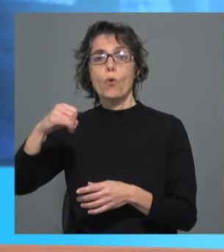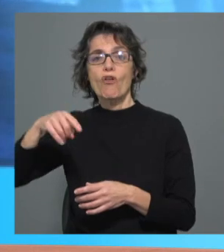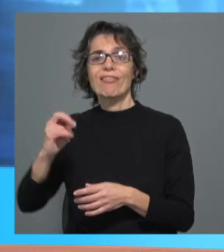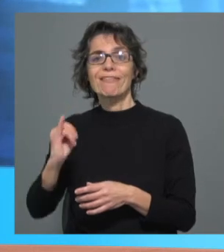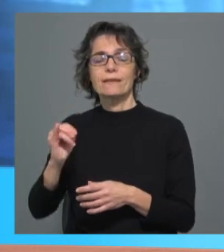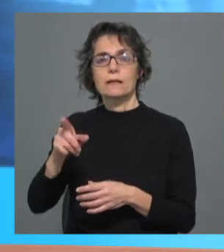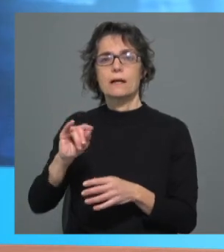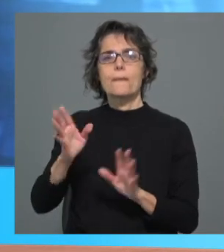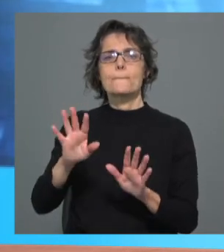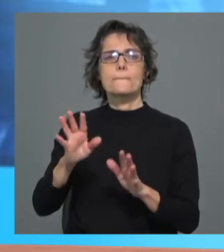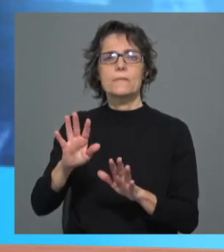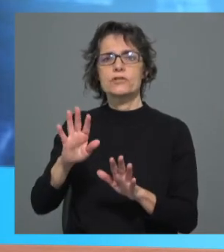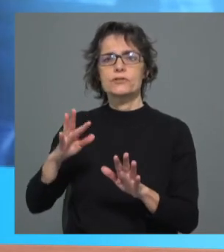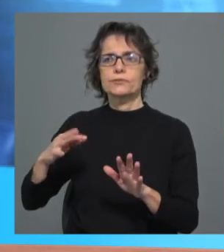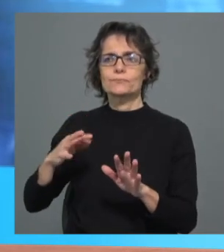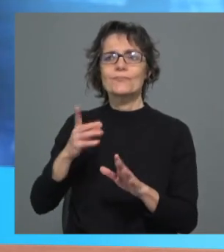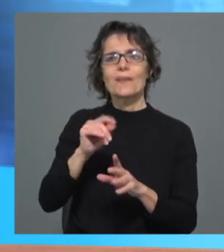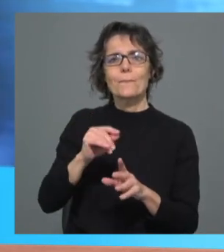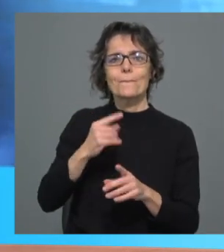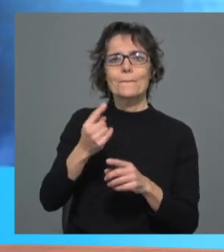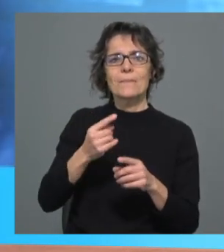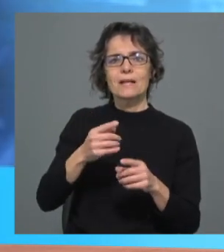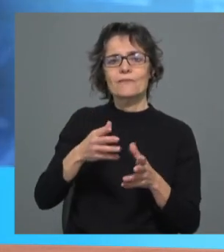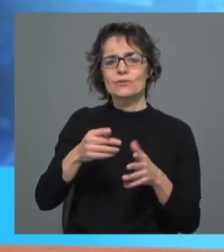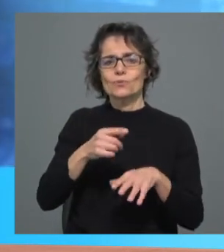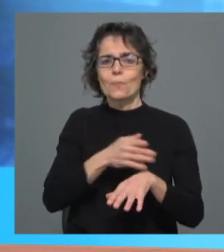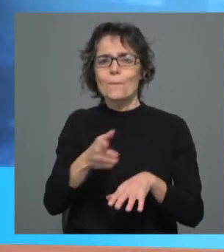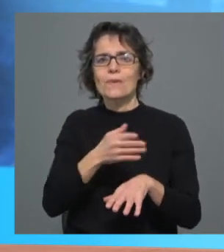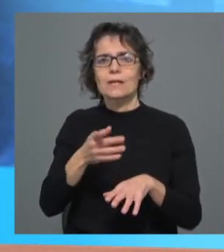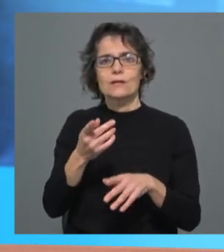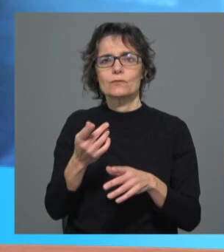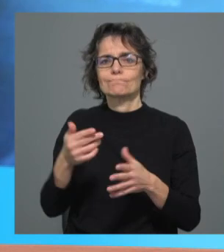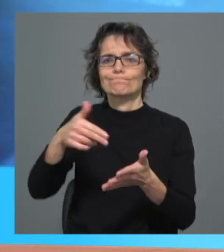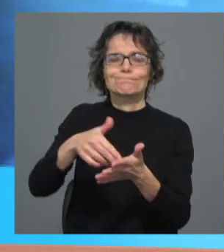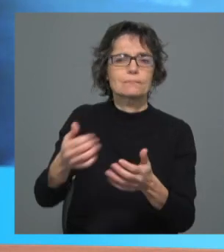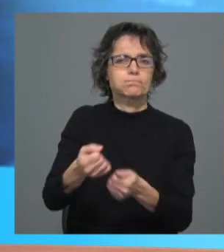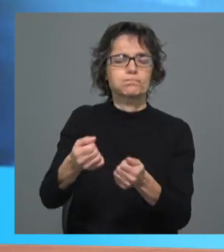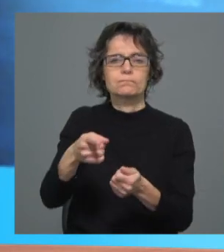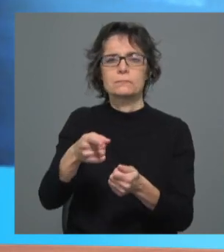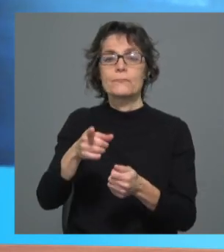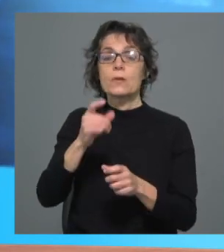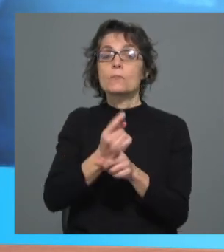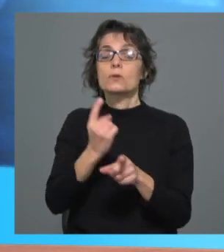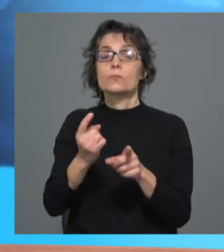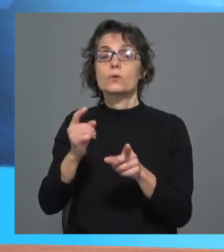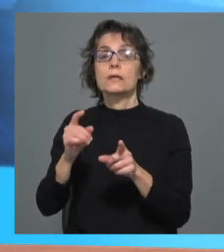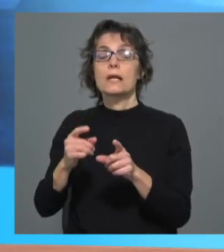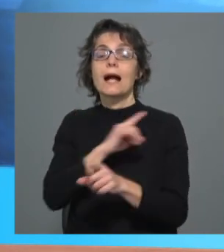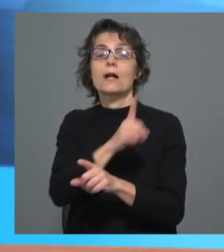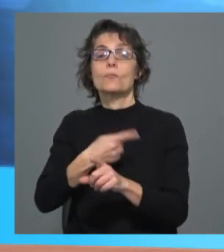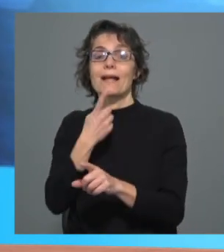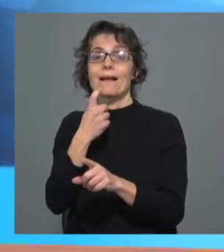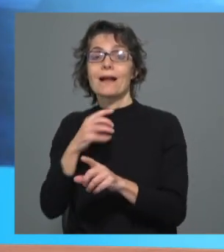chegamos. Também por causa do colonialismo, razões históricas, o poder colonial inglês dividia